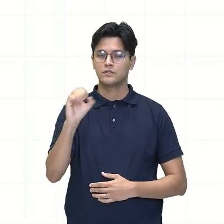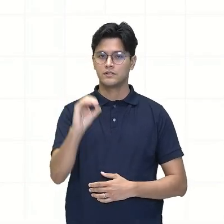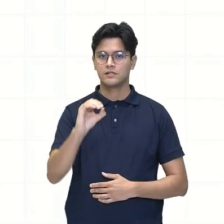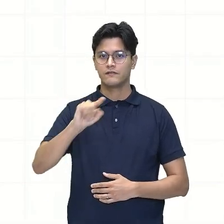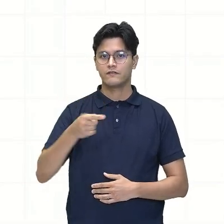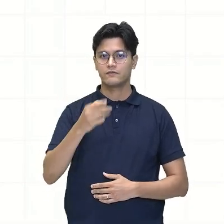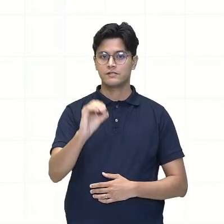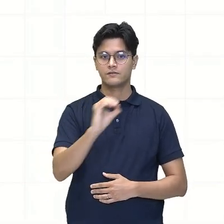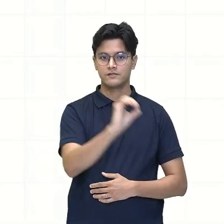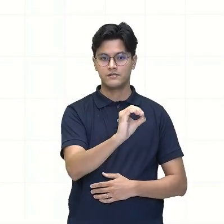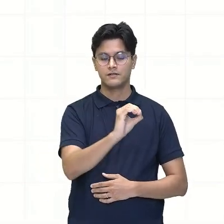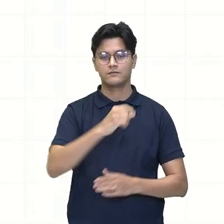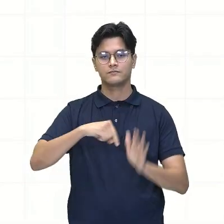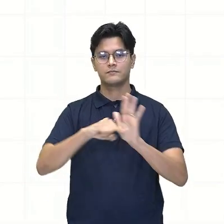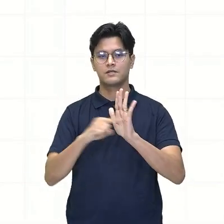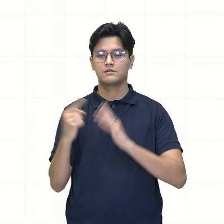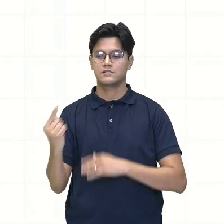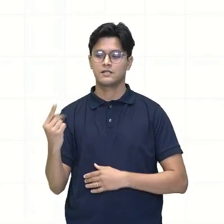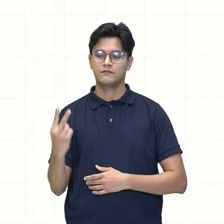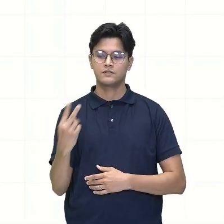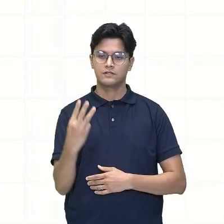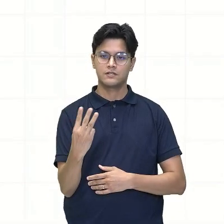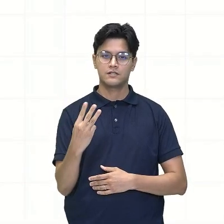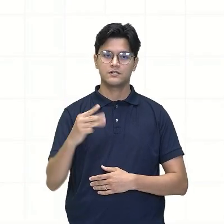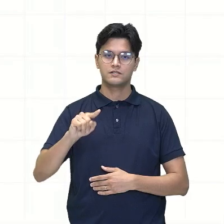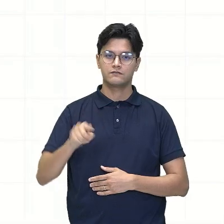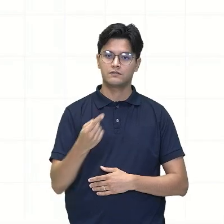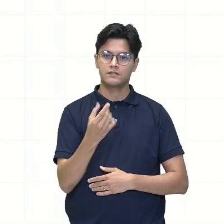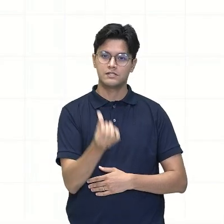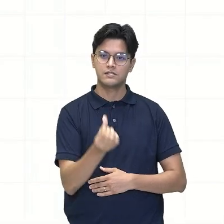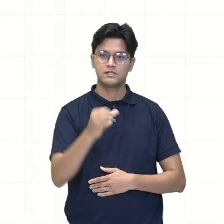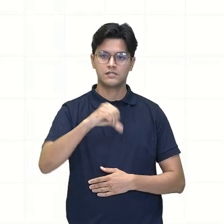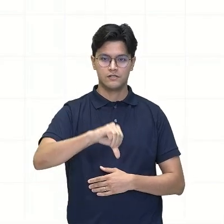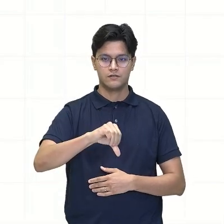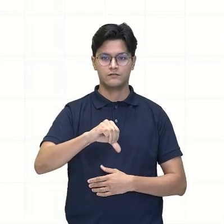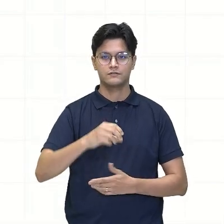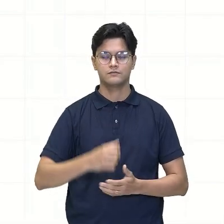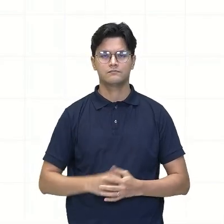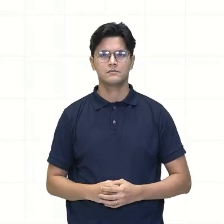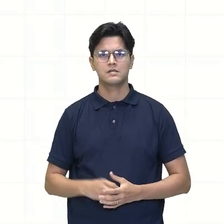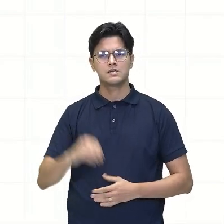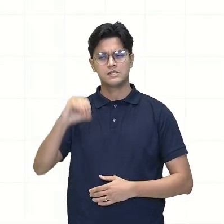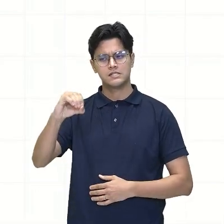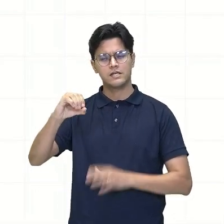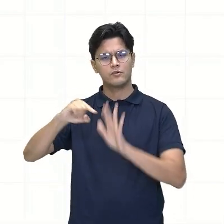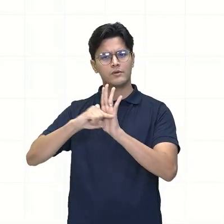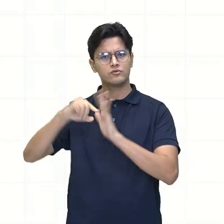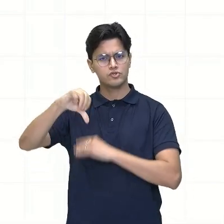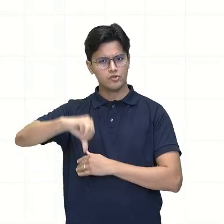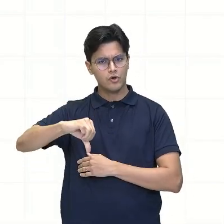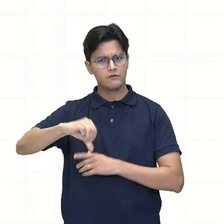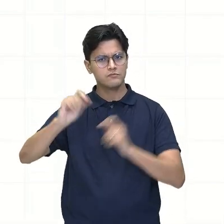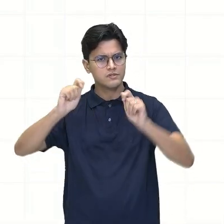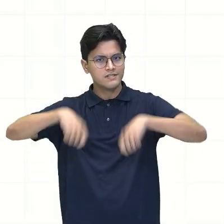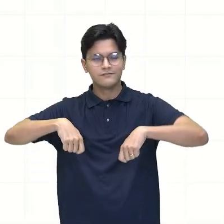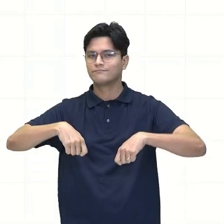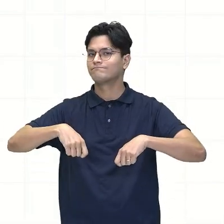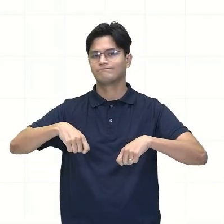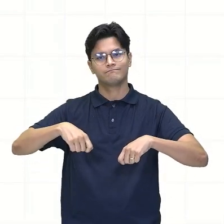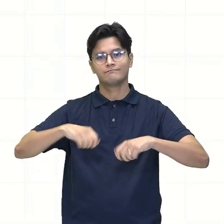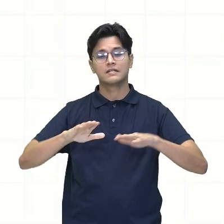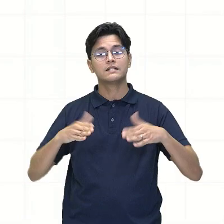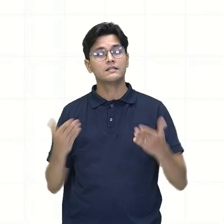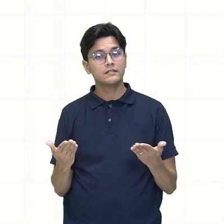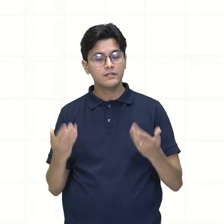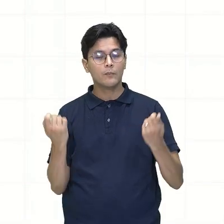123,69. Dá para a gente fazer 0 menos 9? Não, então a gente vai ter que pegar emprestado aqui já